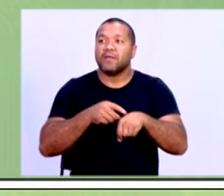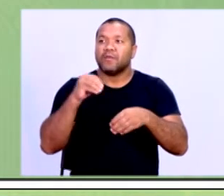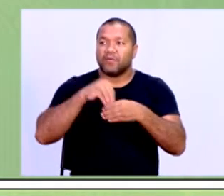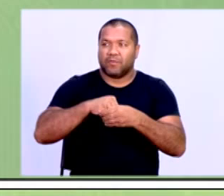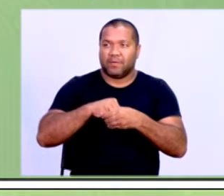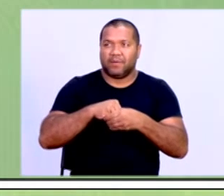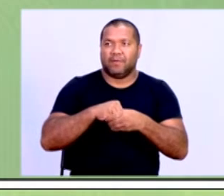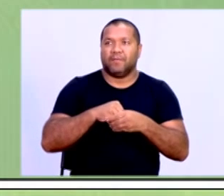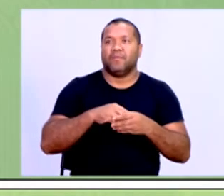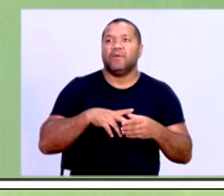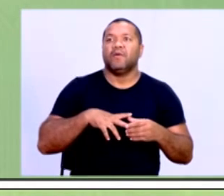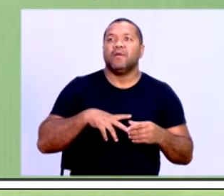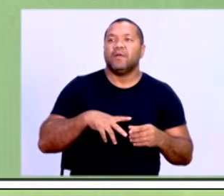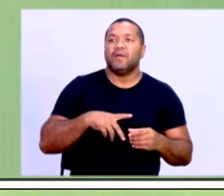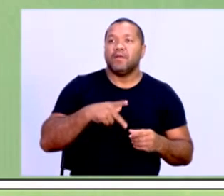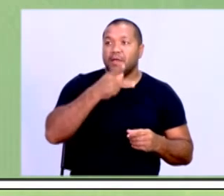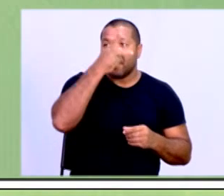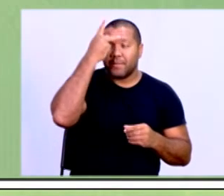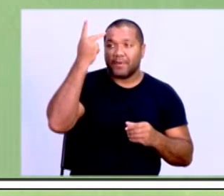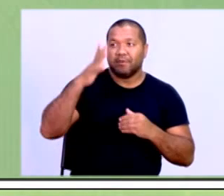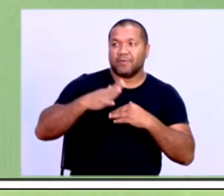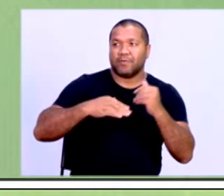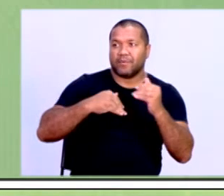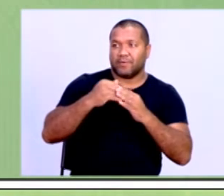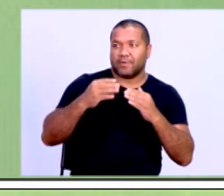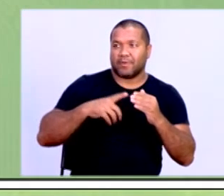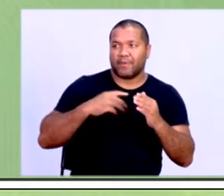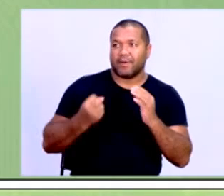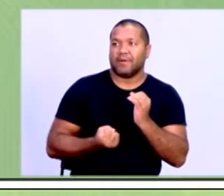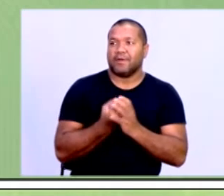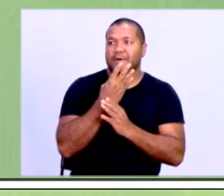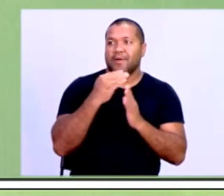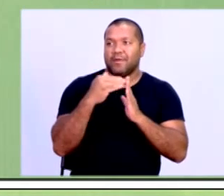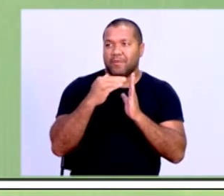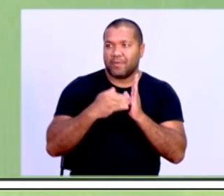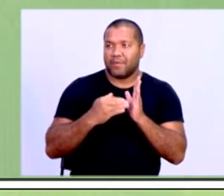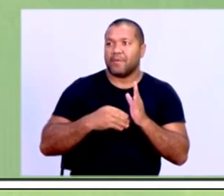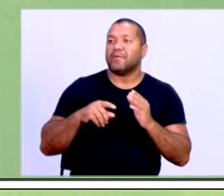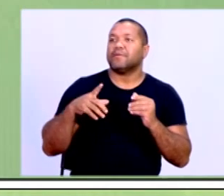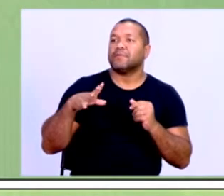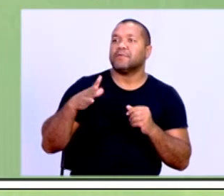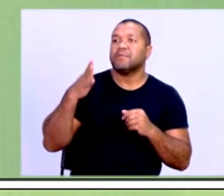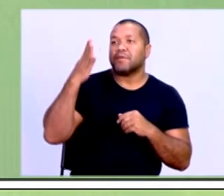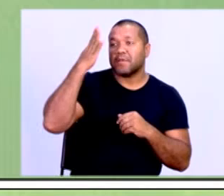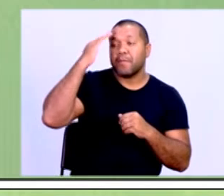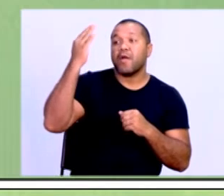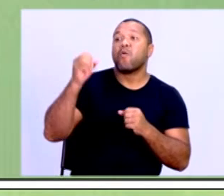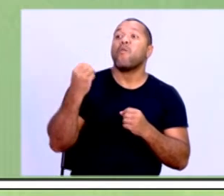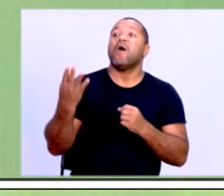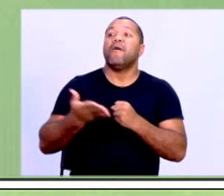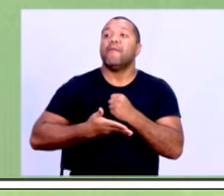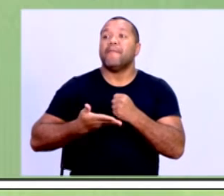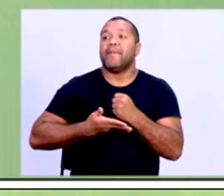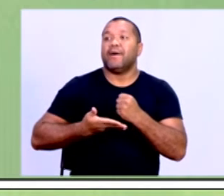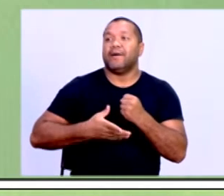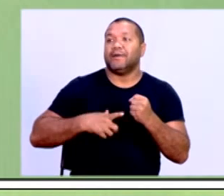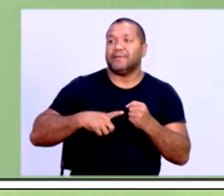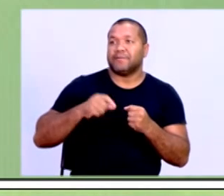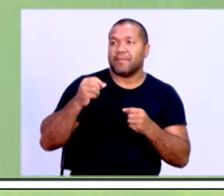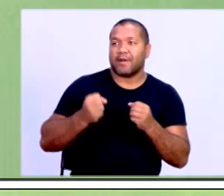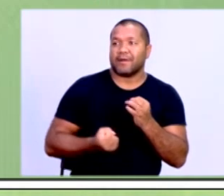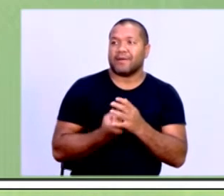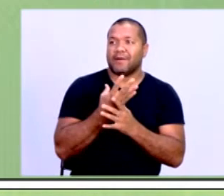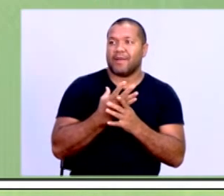ao desenvolvedor, ele possibilita obter a base para produzir de maneira